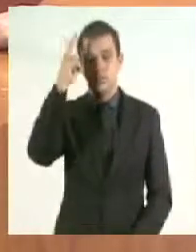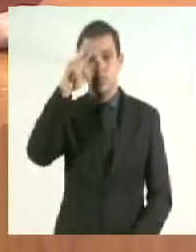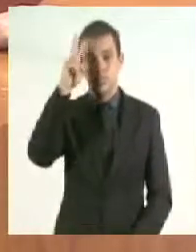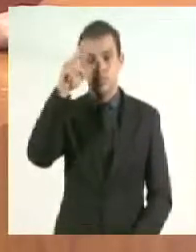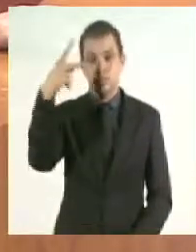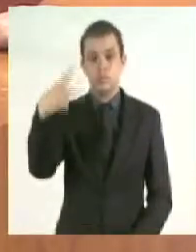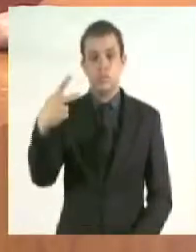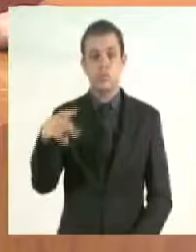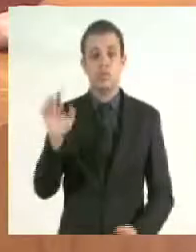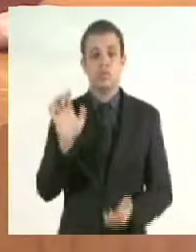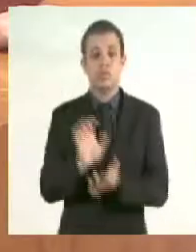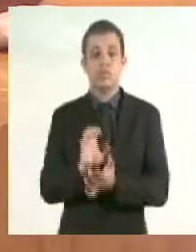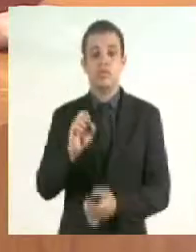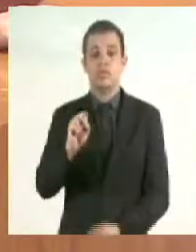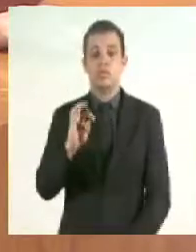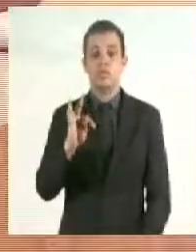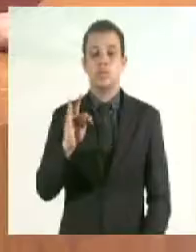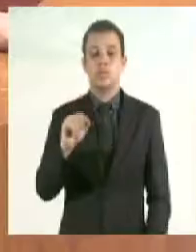pensamento